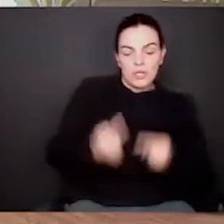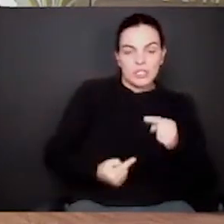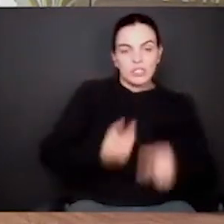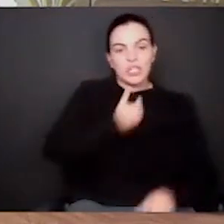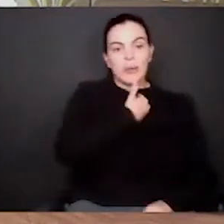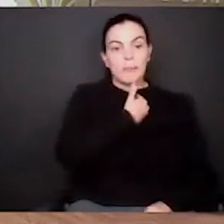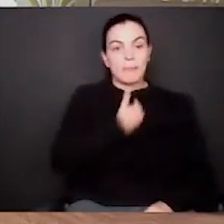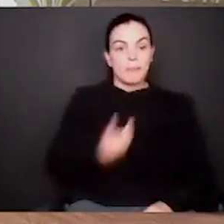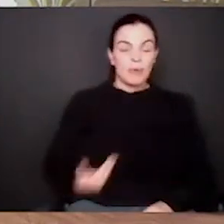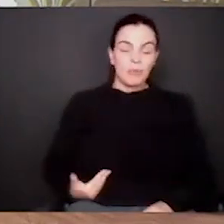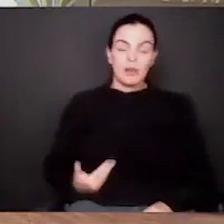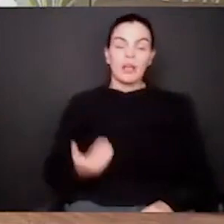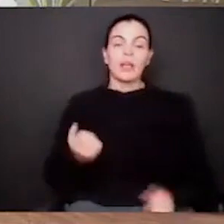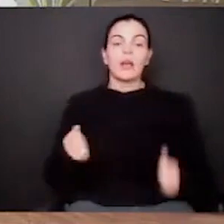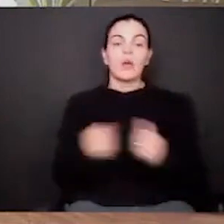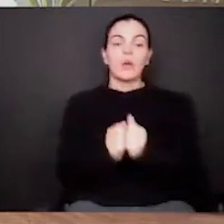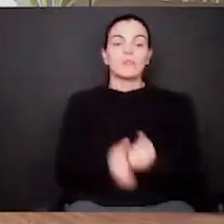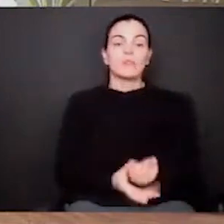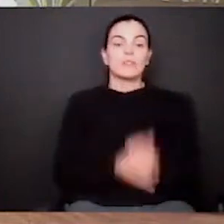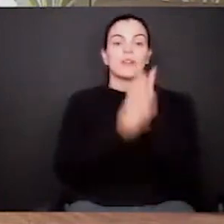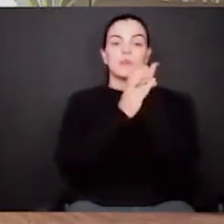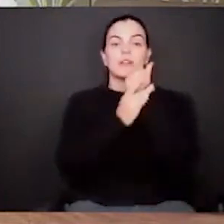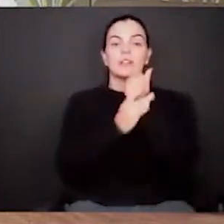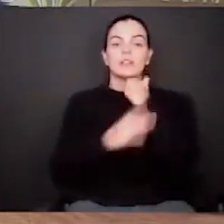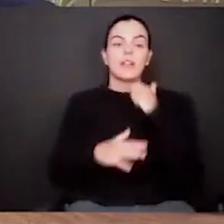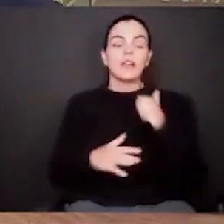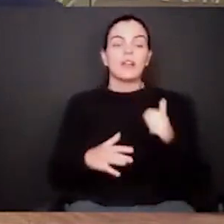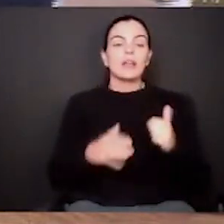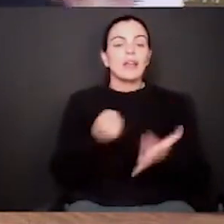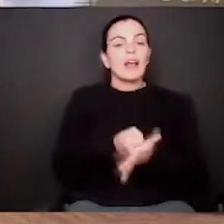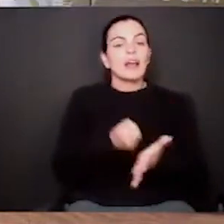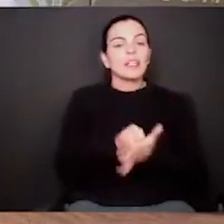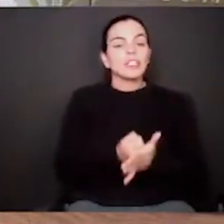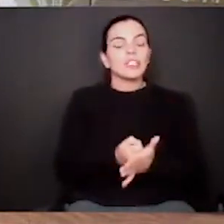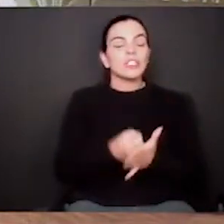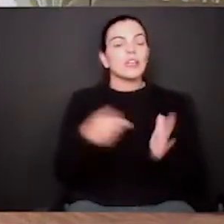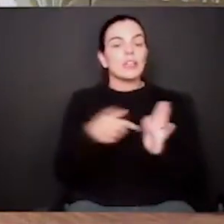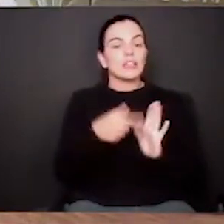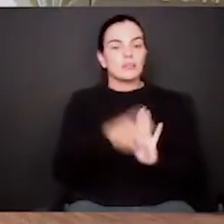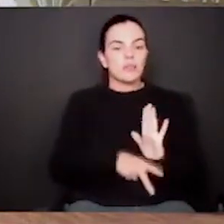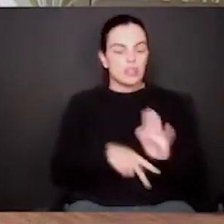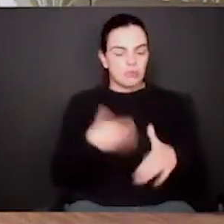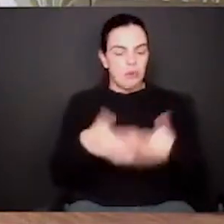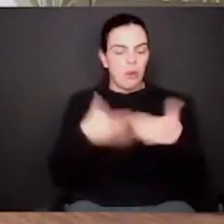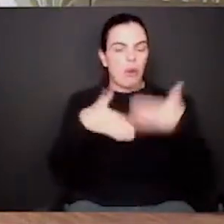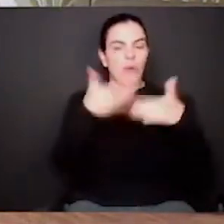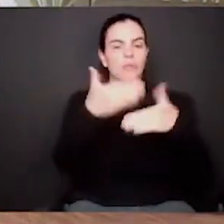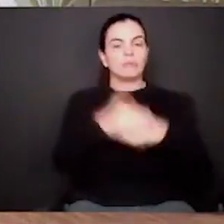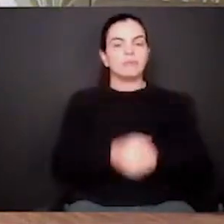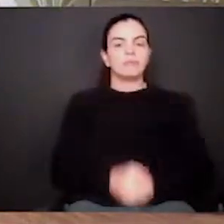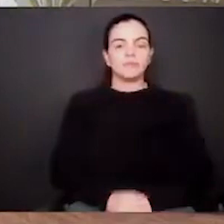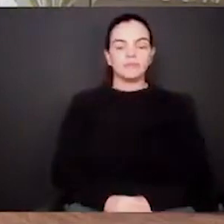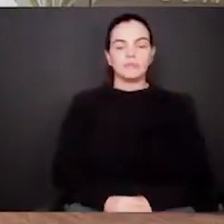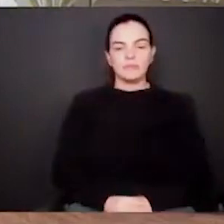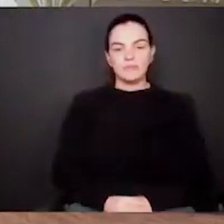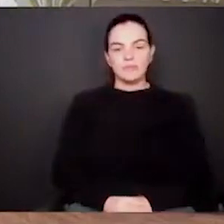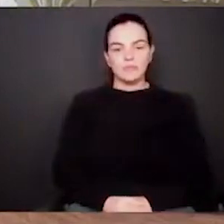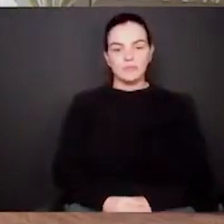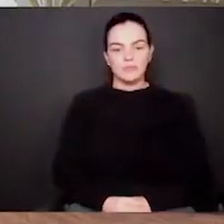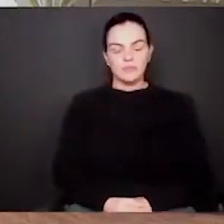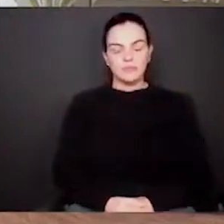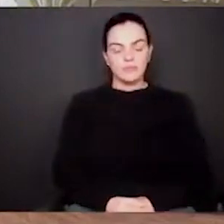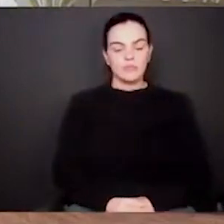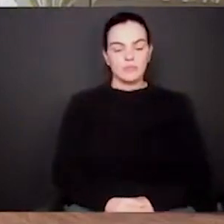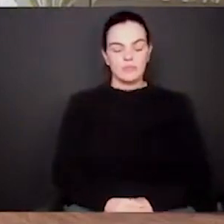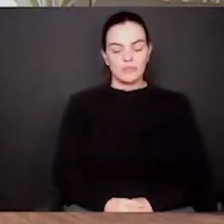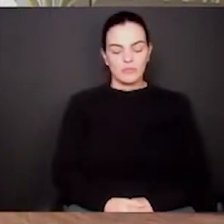assegurem o desenvolvimento desse projeto. Eu quero fazer, rapidamente, senhor presidente, um destaque em alguns